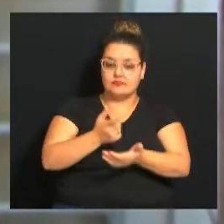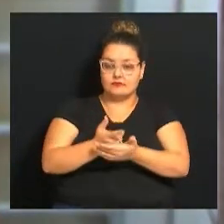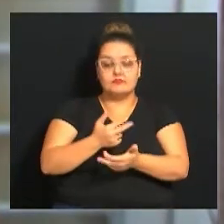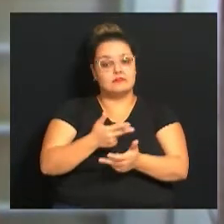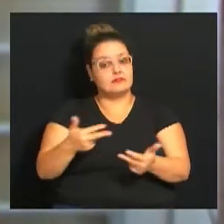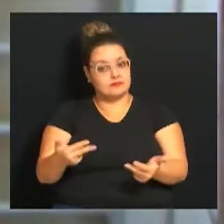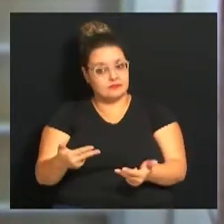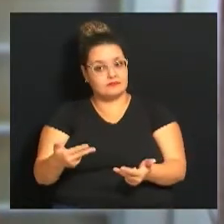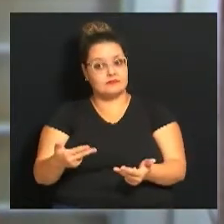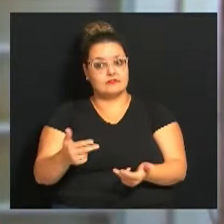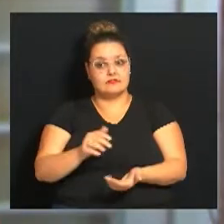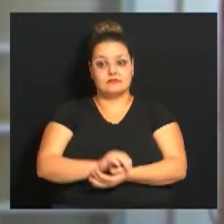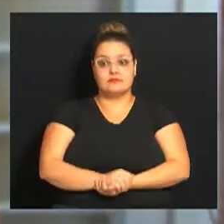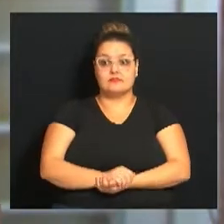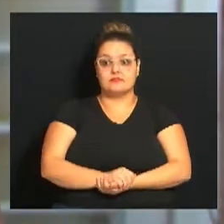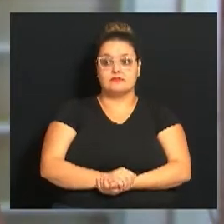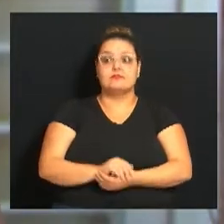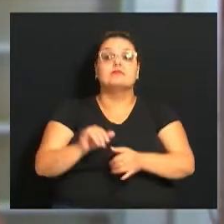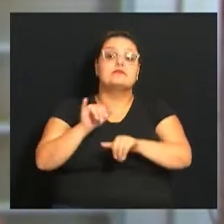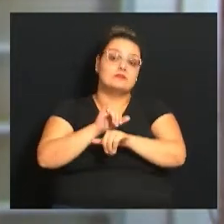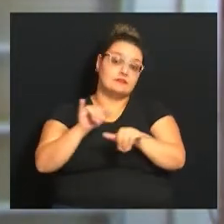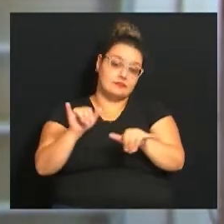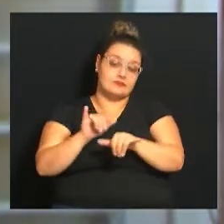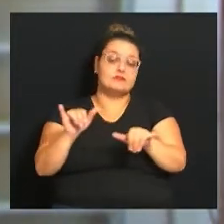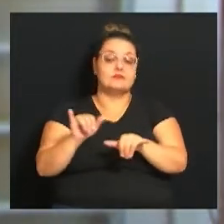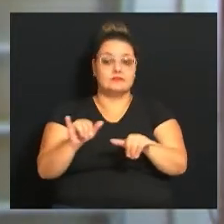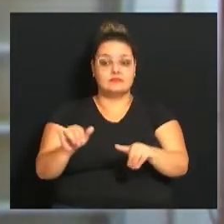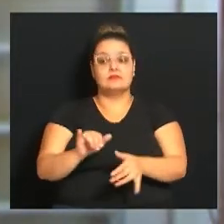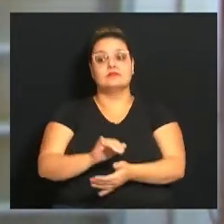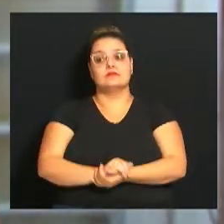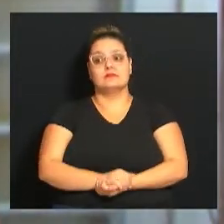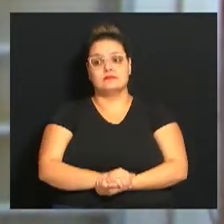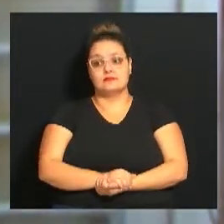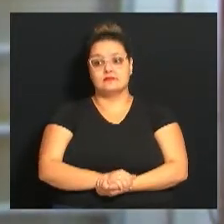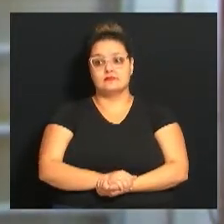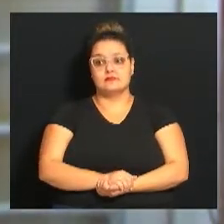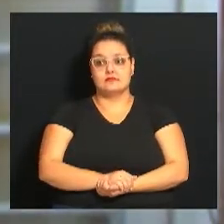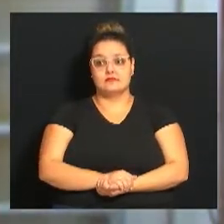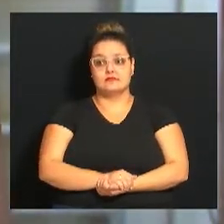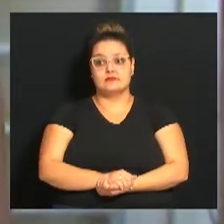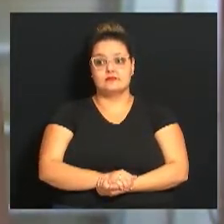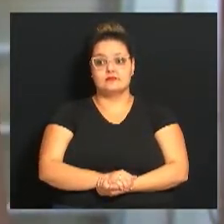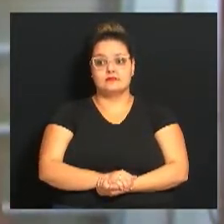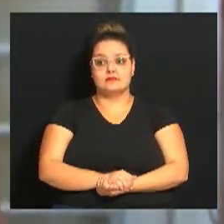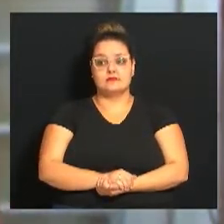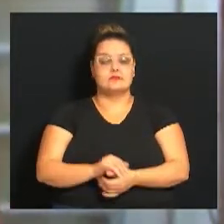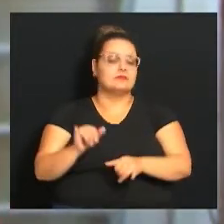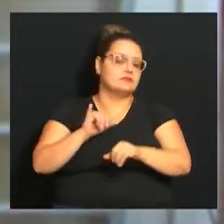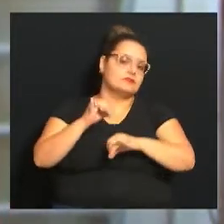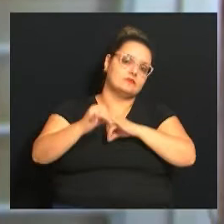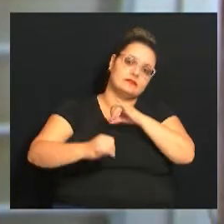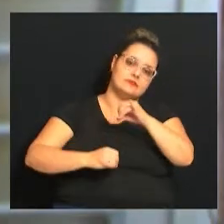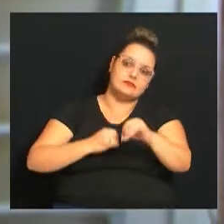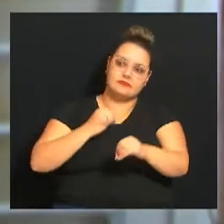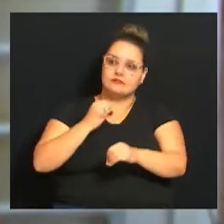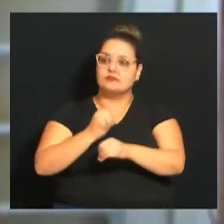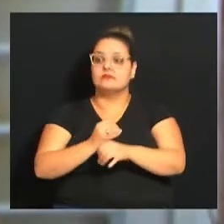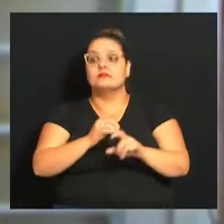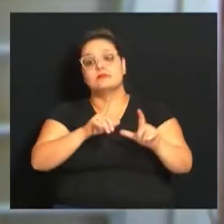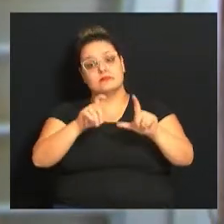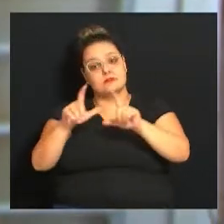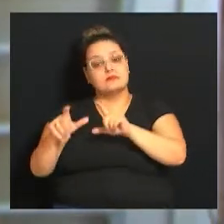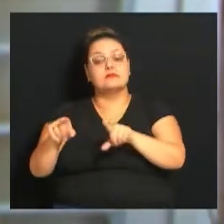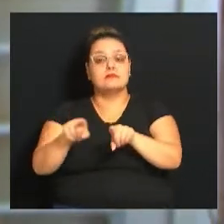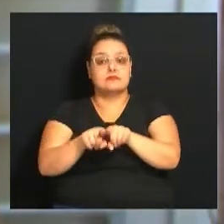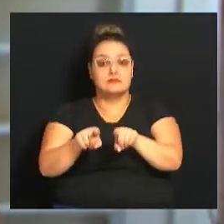gente tem a divulgação. Também a gente trabalha com a parte de tanto a divulgação na internet, com as fotos, mas como a divulgação